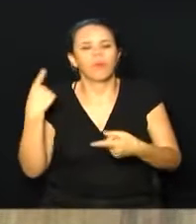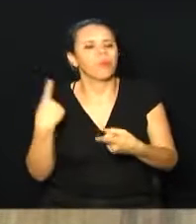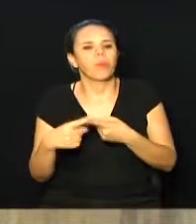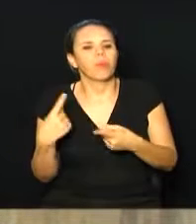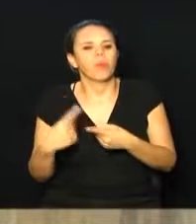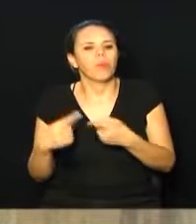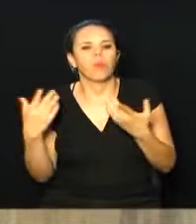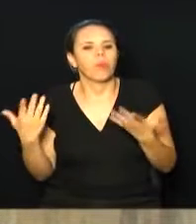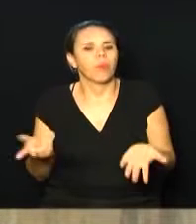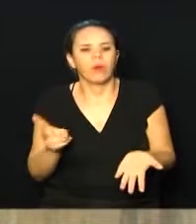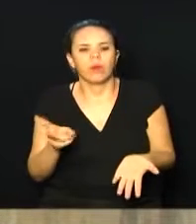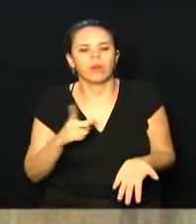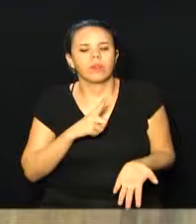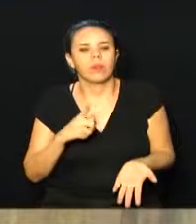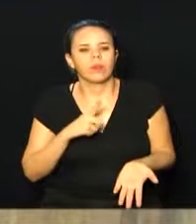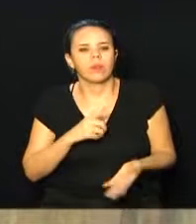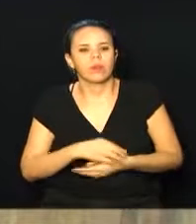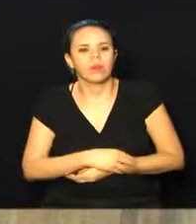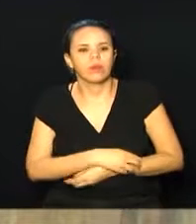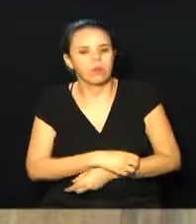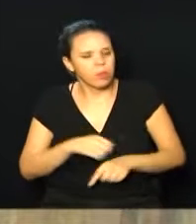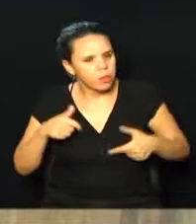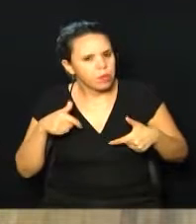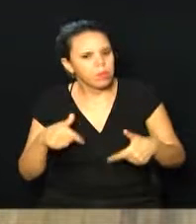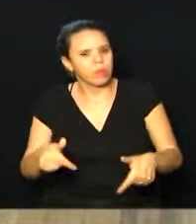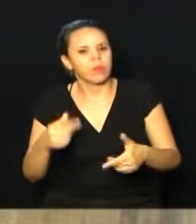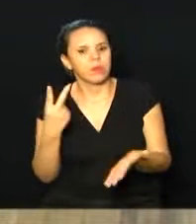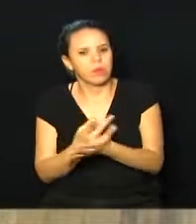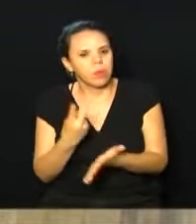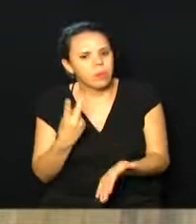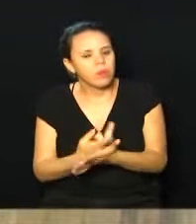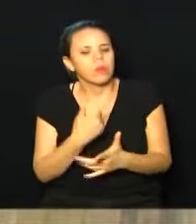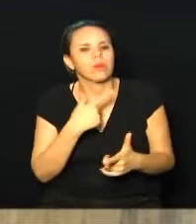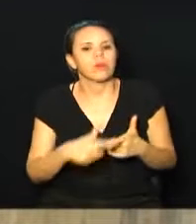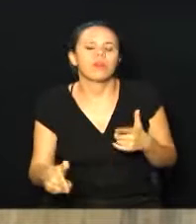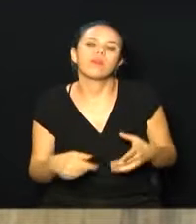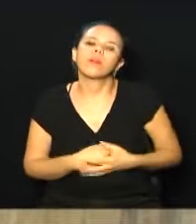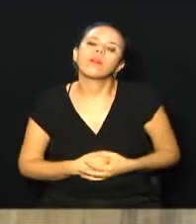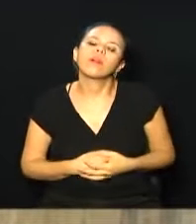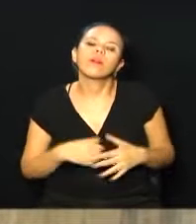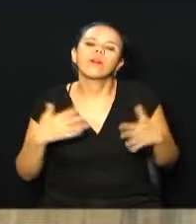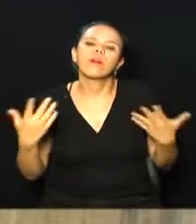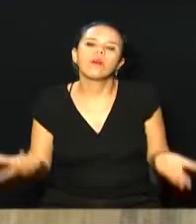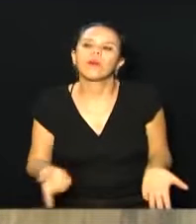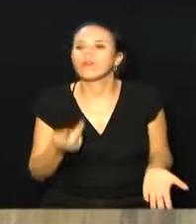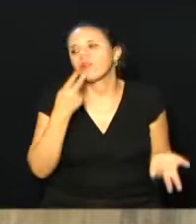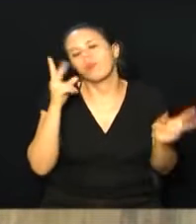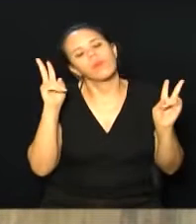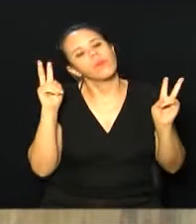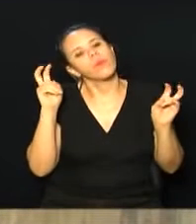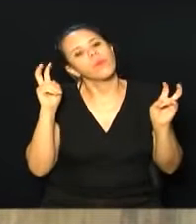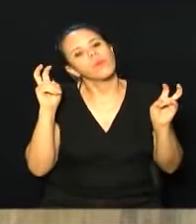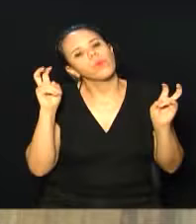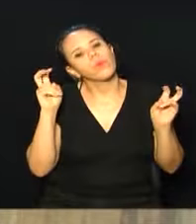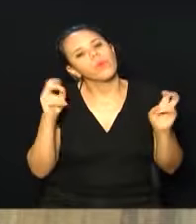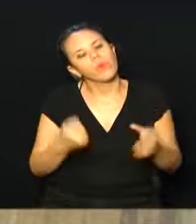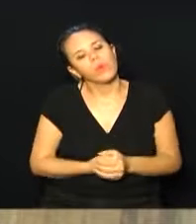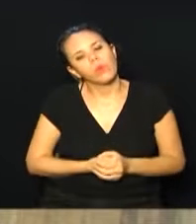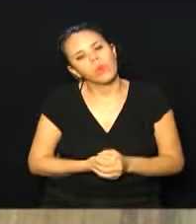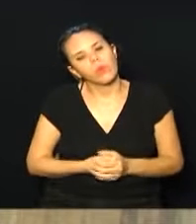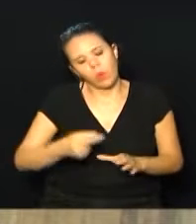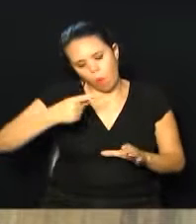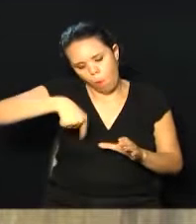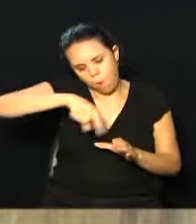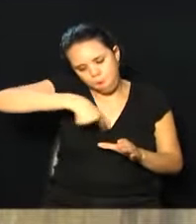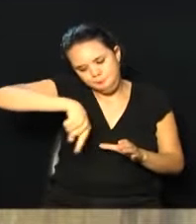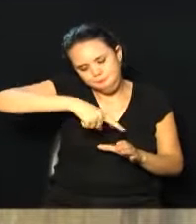que sempre a gente acaba enfrentando os mesmos problemas quando a gente fala na questão de bocas de